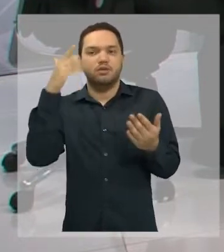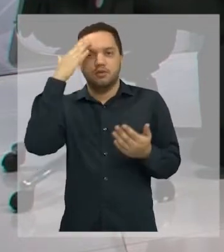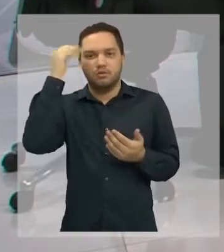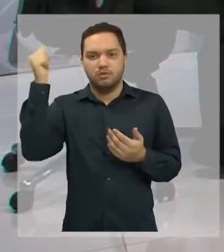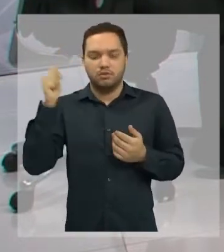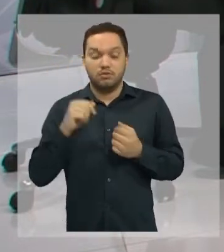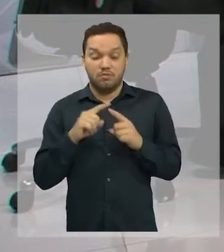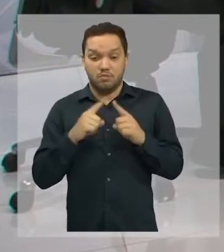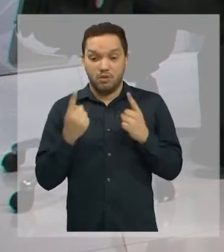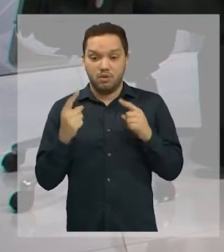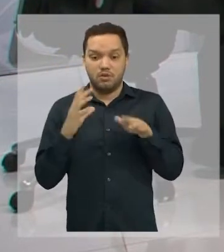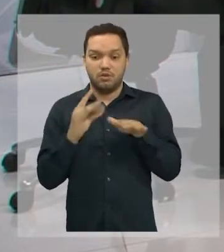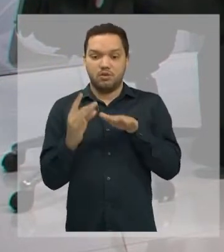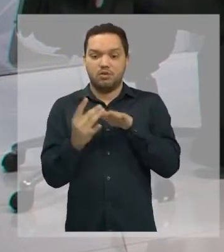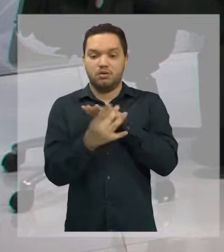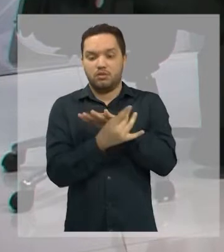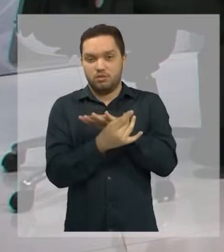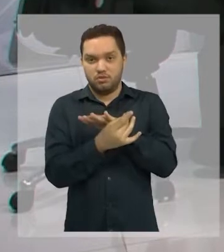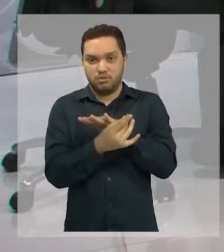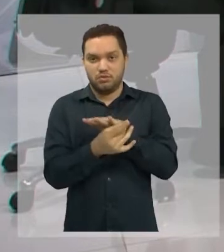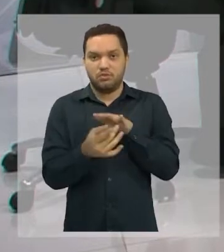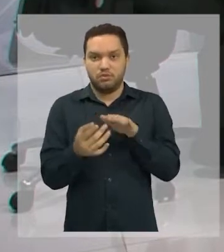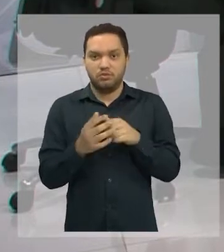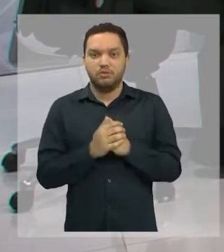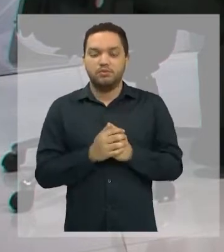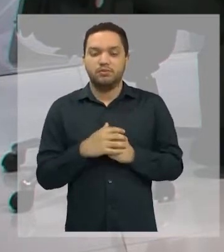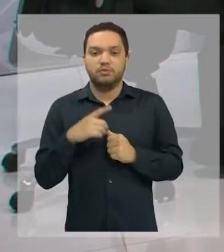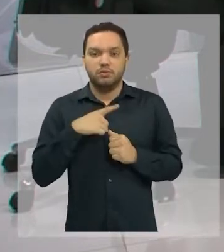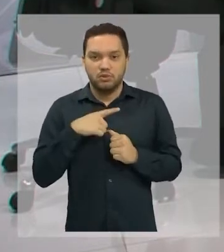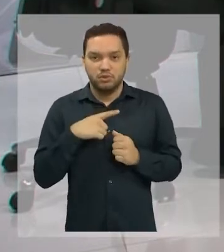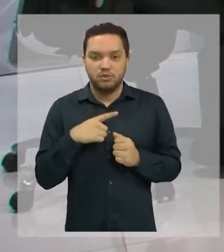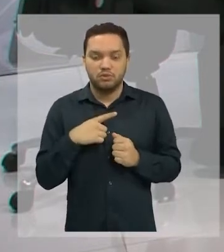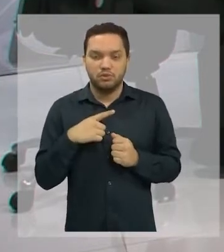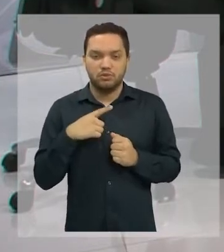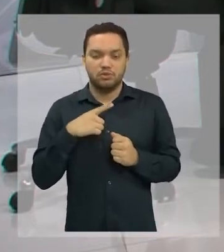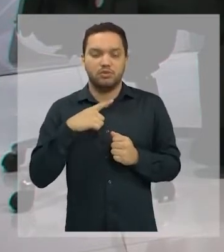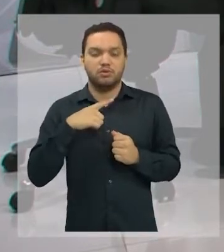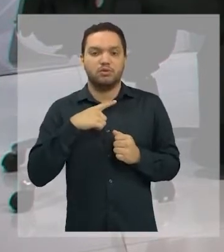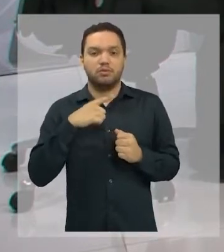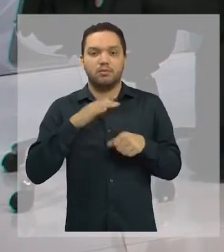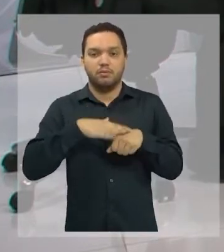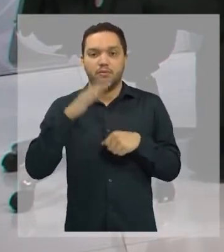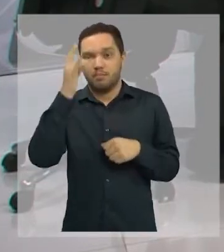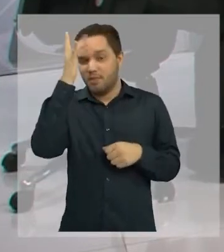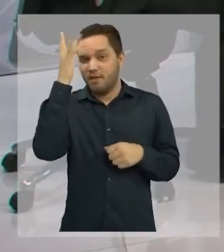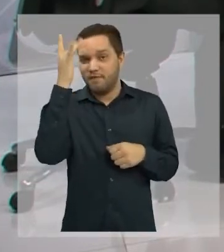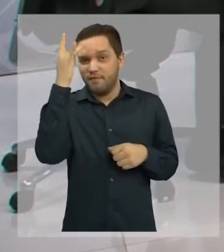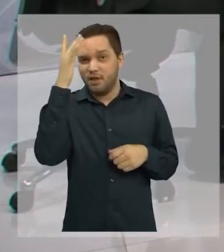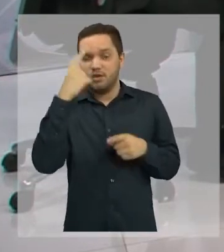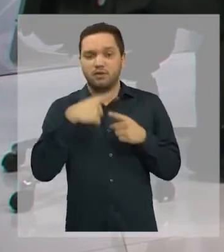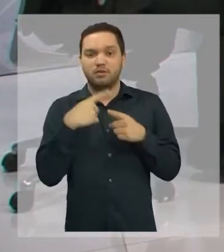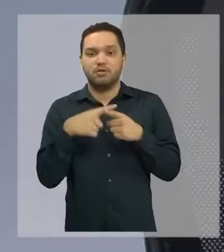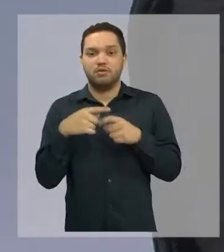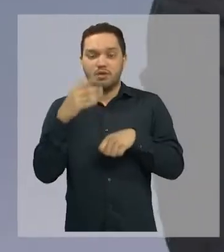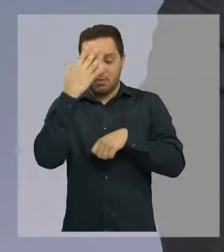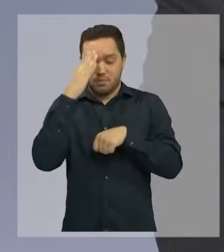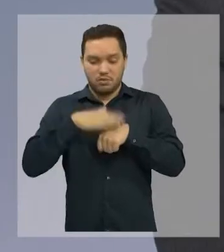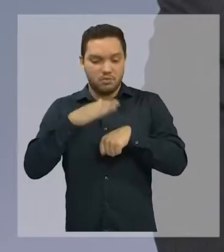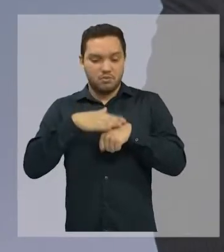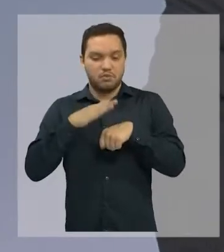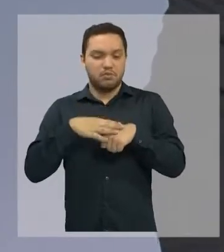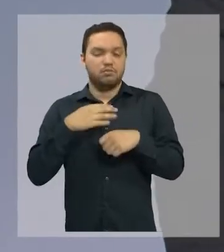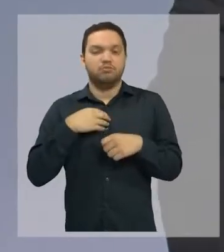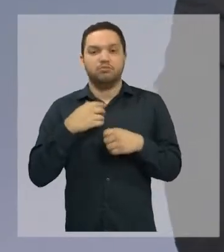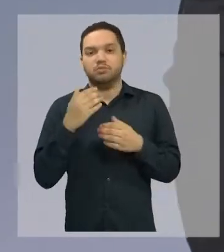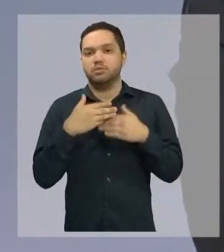como entrar no da rede circuito. social, Rui, o poder do que vai ver deixou de sair do dono da TV para o